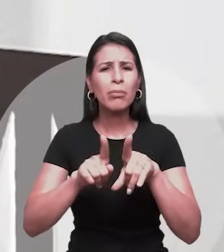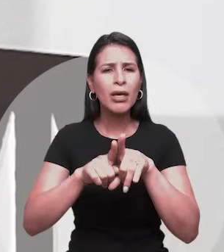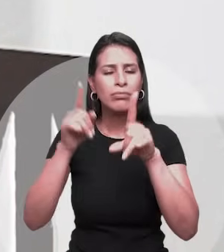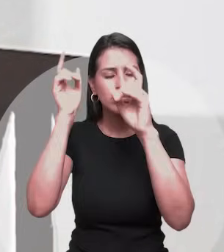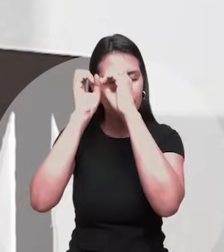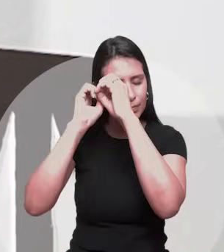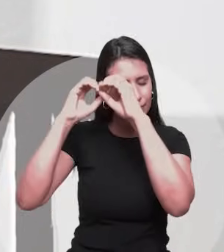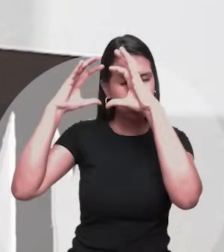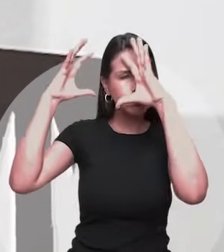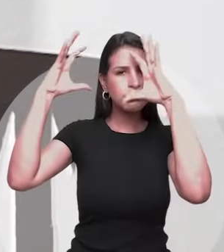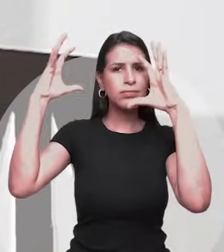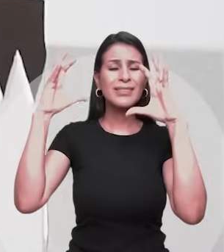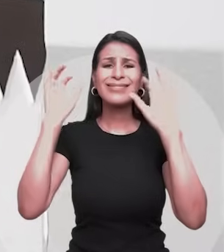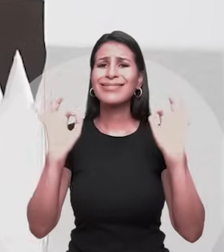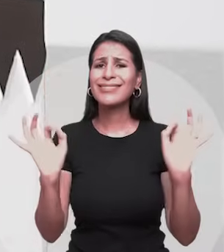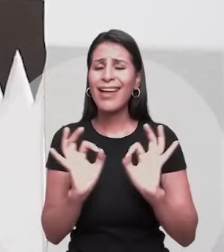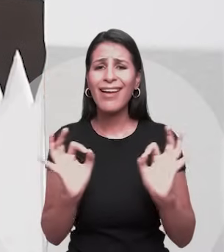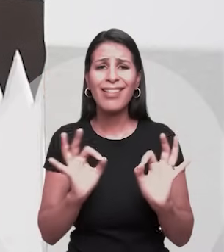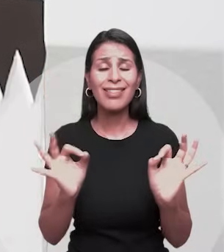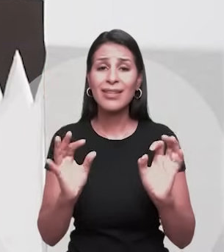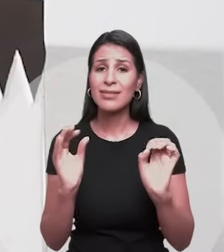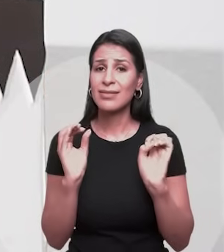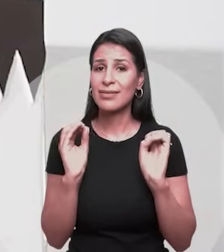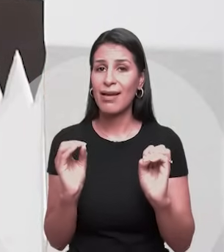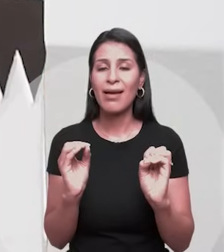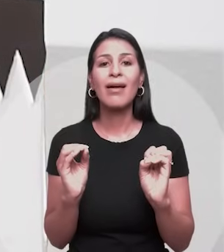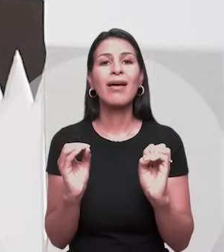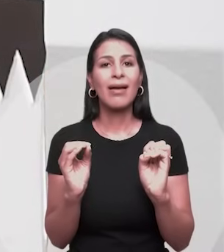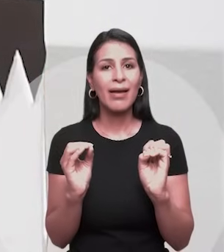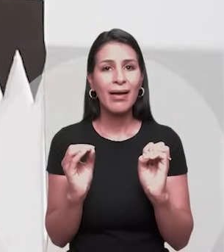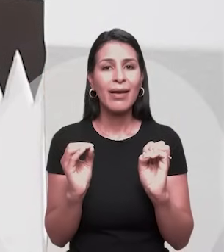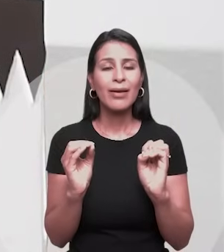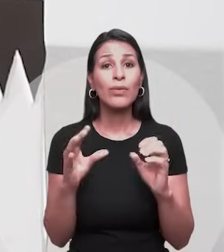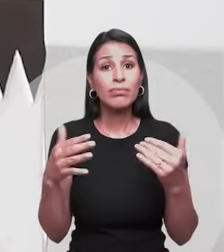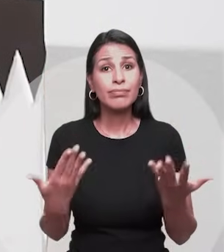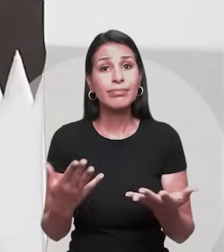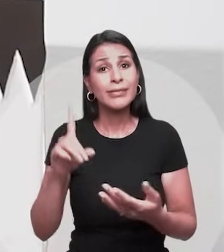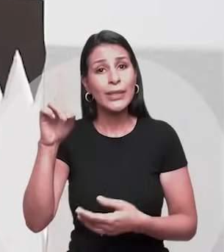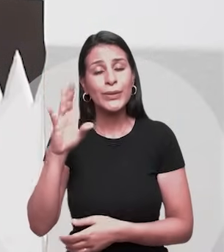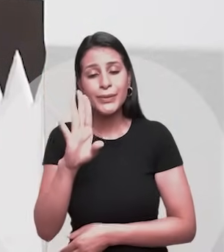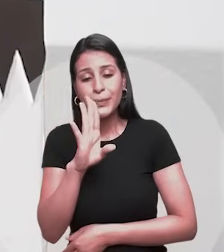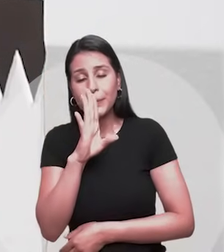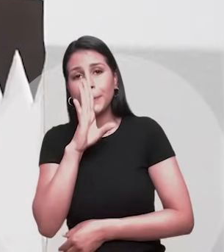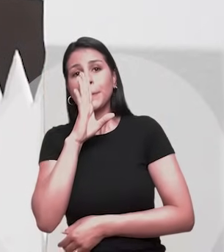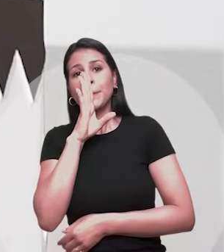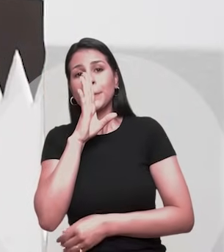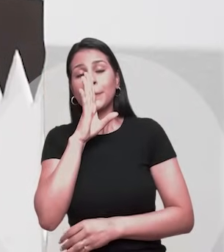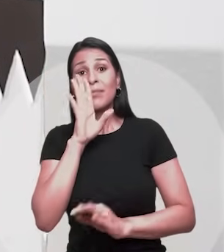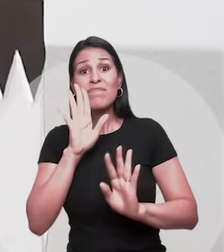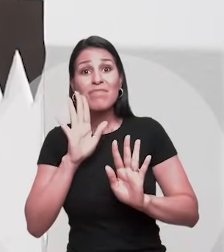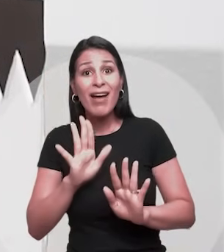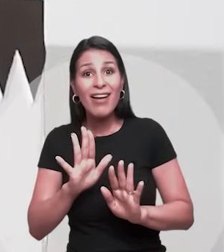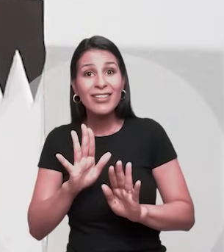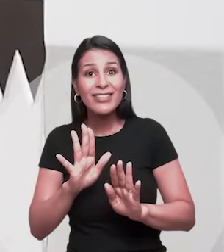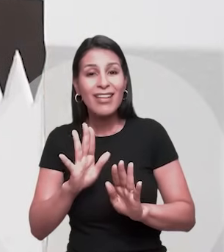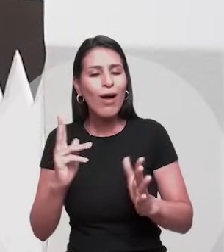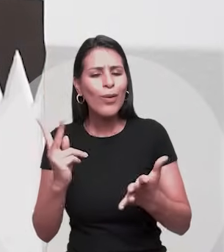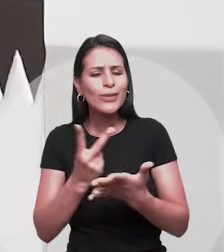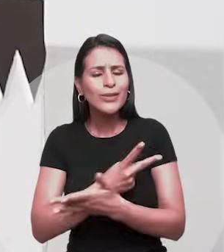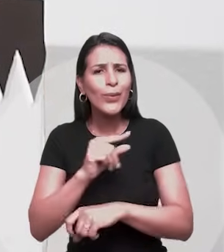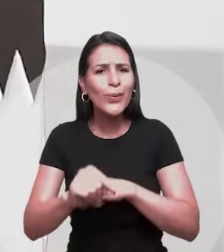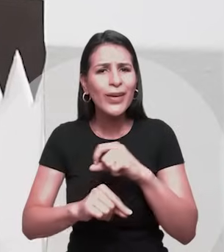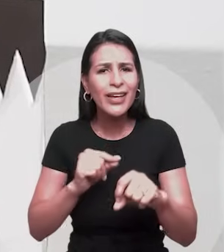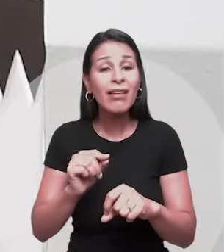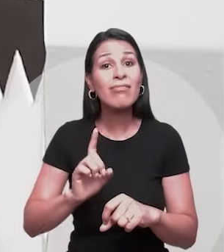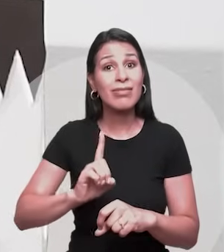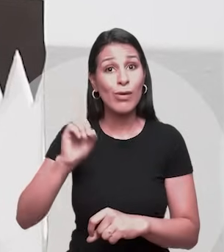visões quase não aconteciam. E em meio a este silêncio de Deus, ouve-se o chamado de